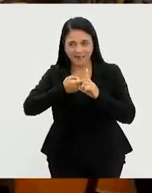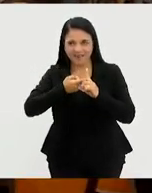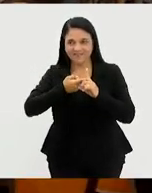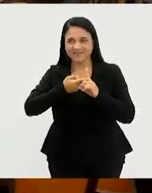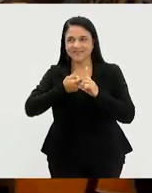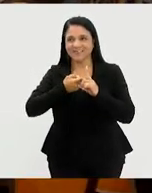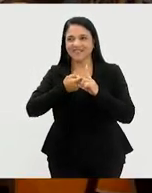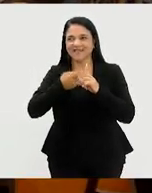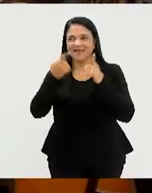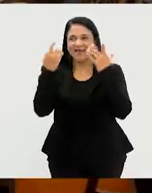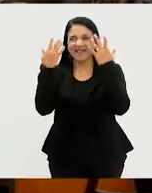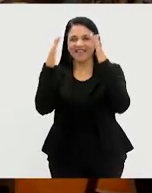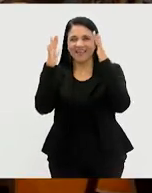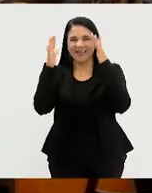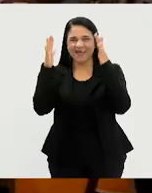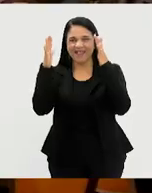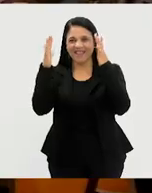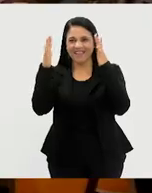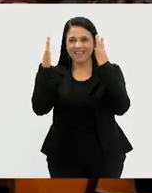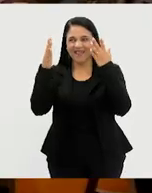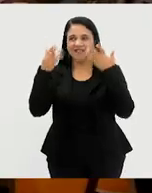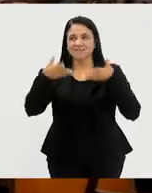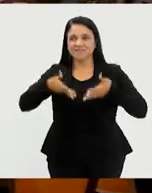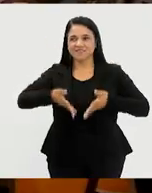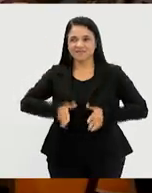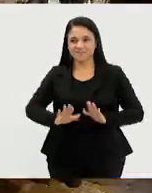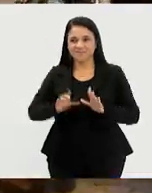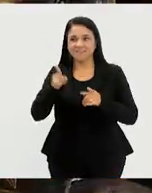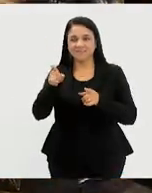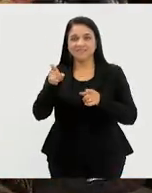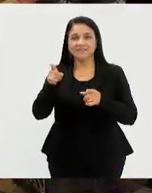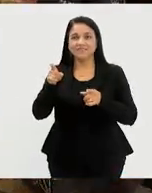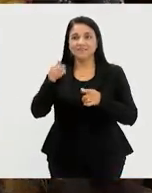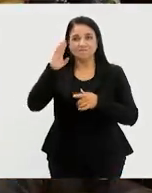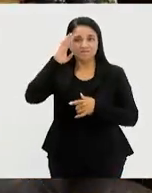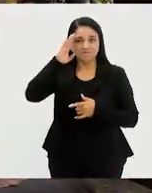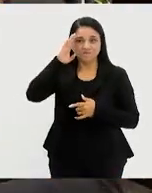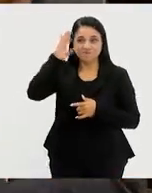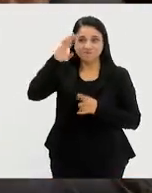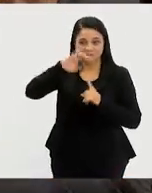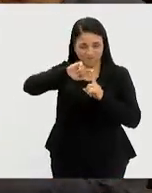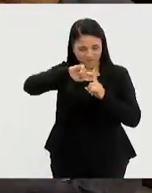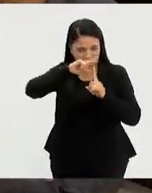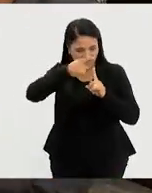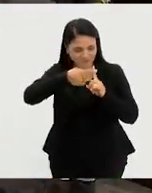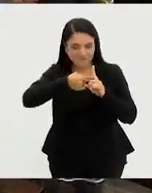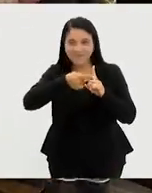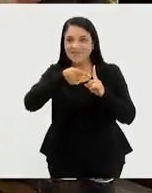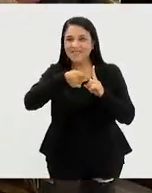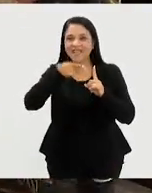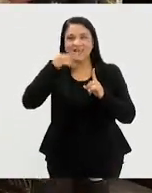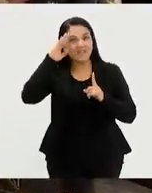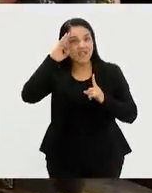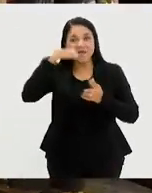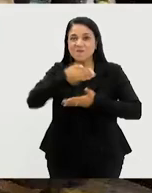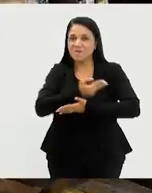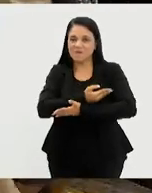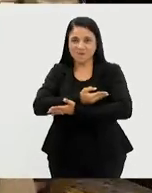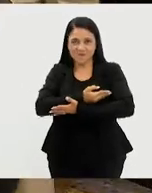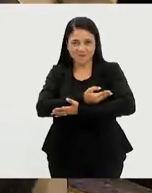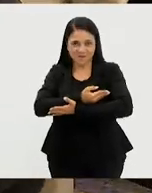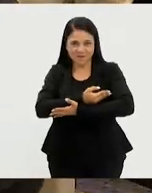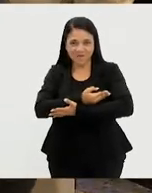a dar luz aí e como a criança é prioridade absoluta inclusive é